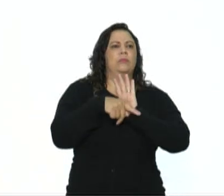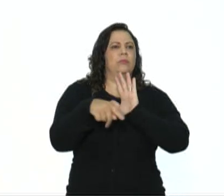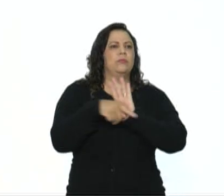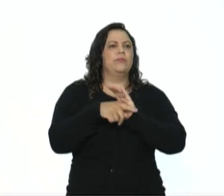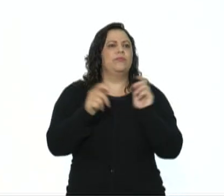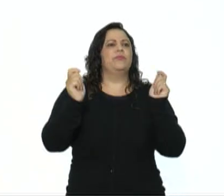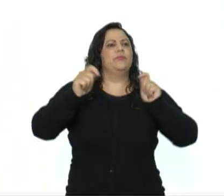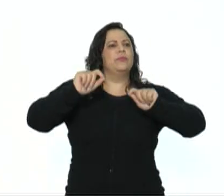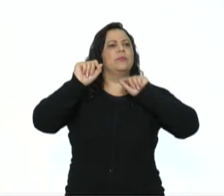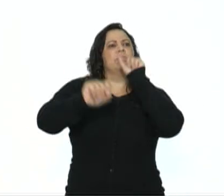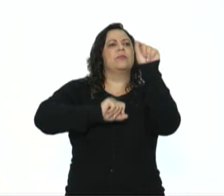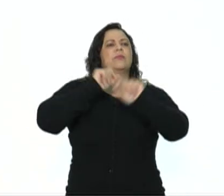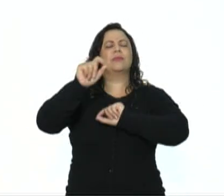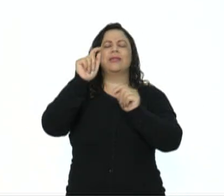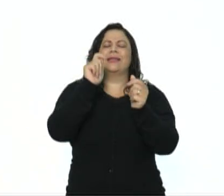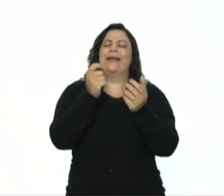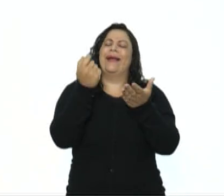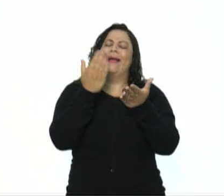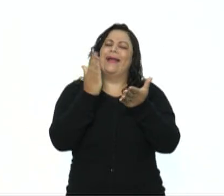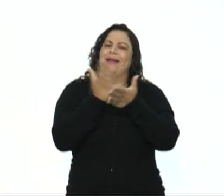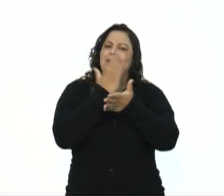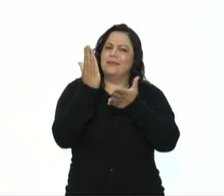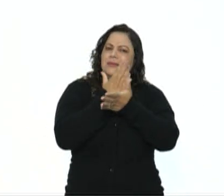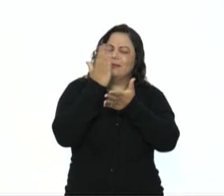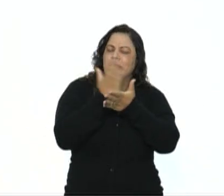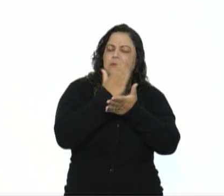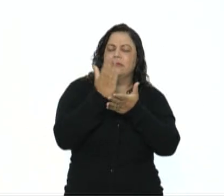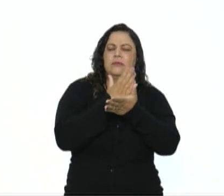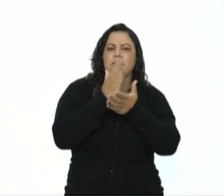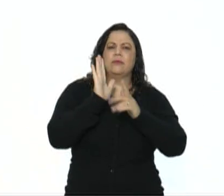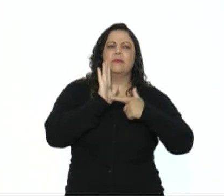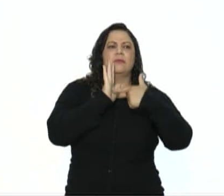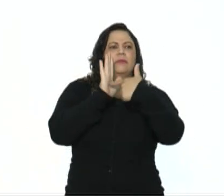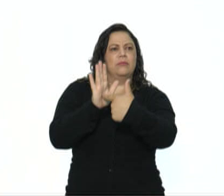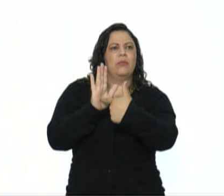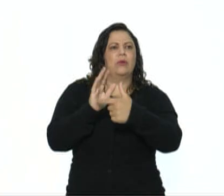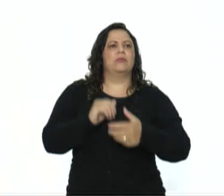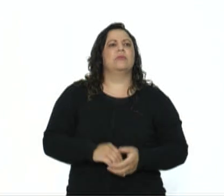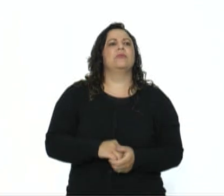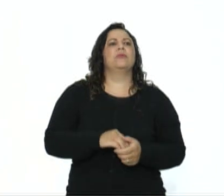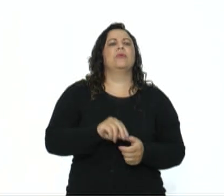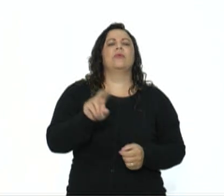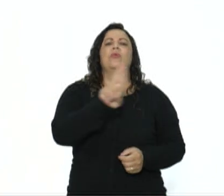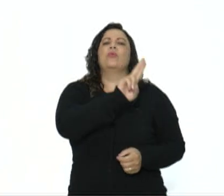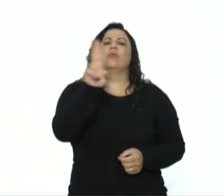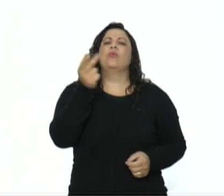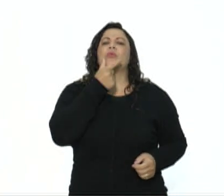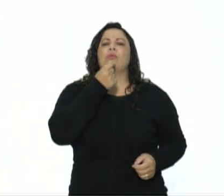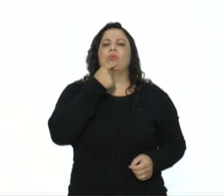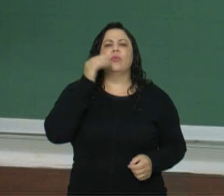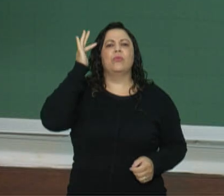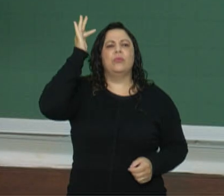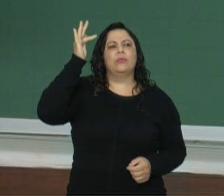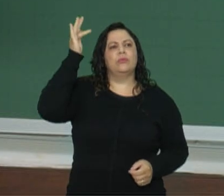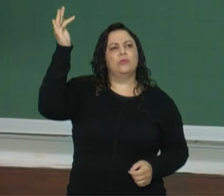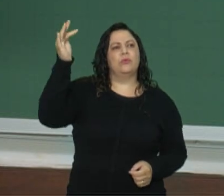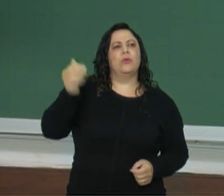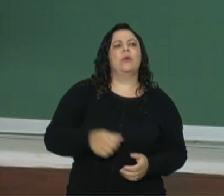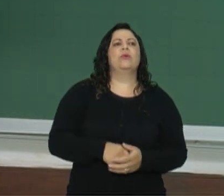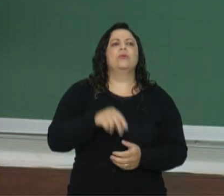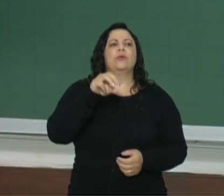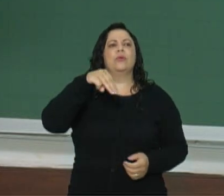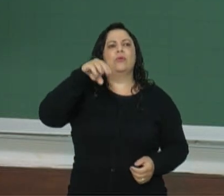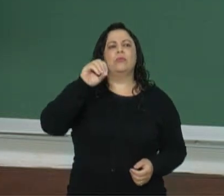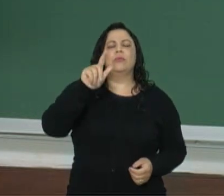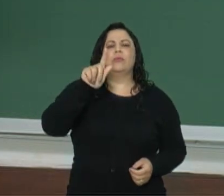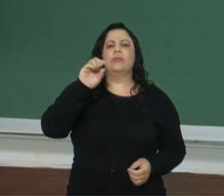aqui, justamente que nos revelam essa identidade, essa reflexão sobre o modo de